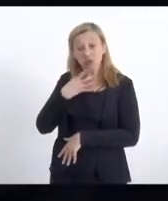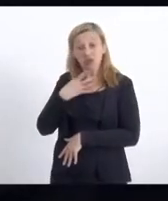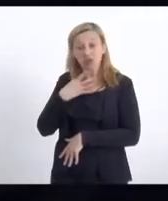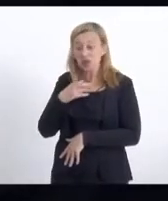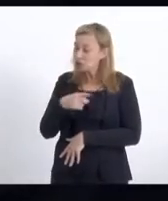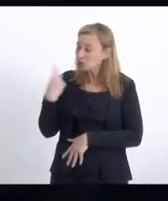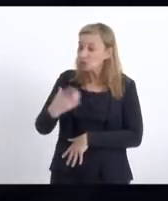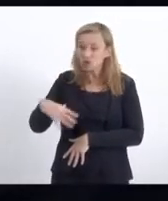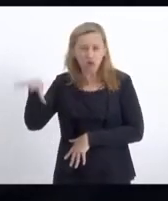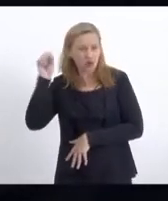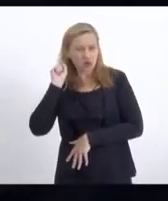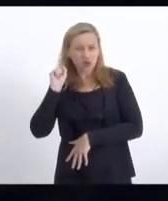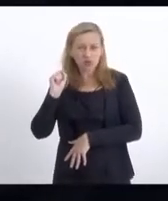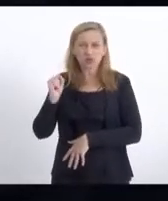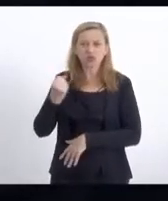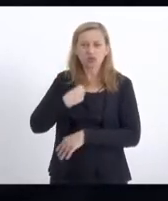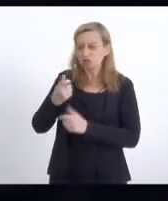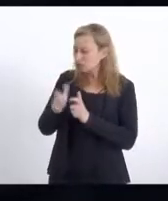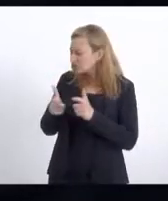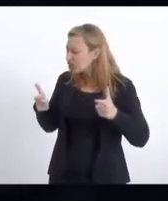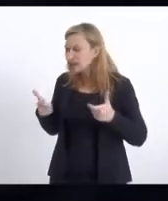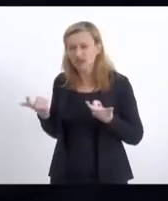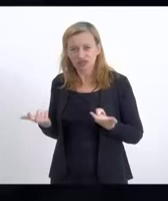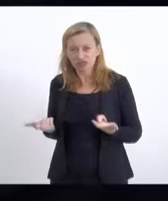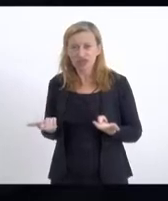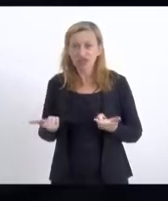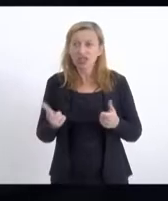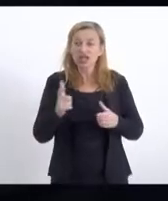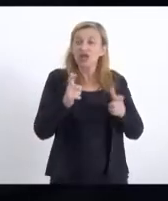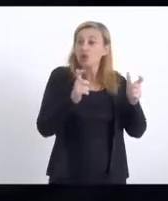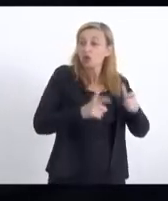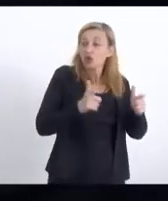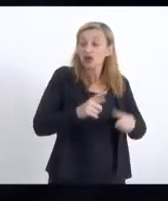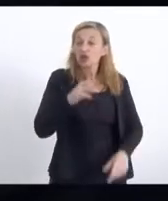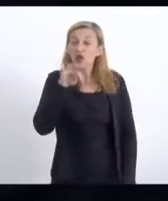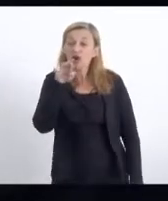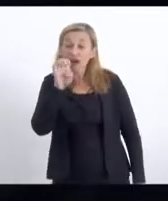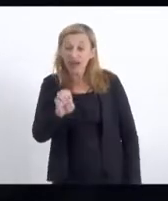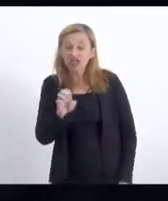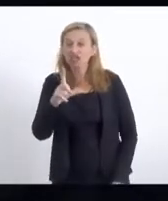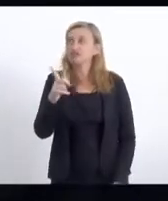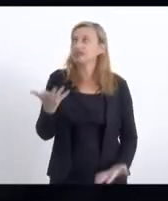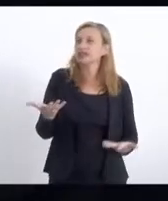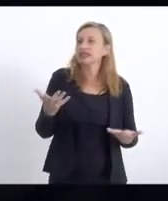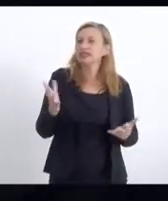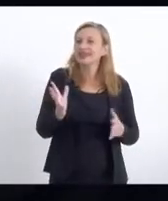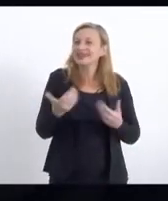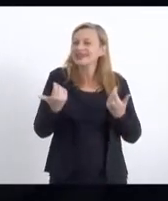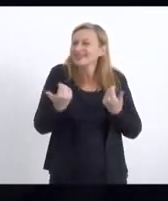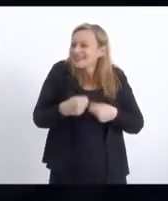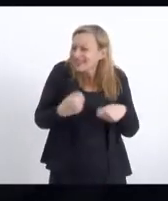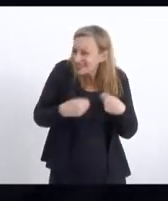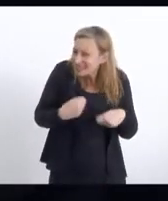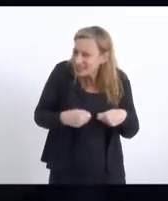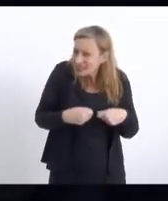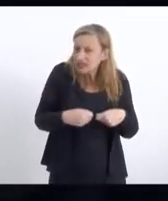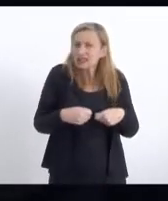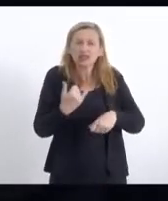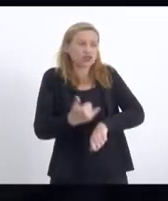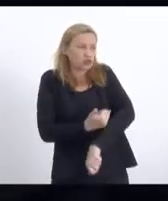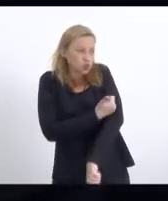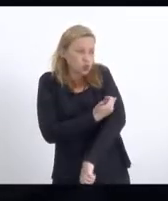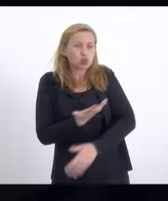nós ouvimos as demandas. A região noroeste, ela é carente, né, em